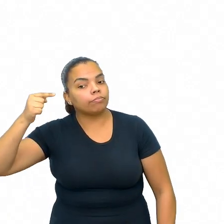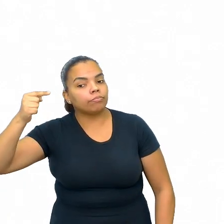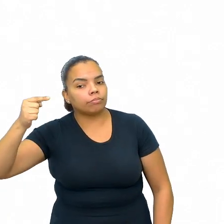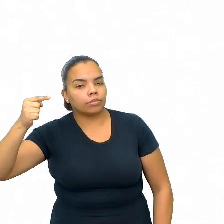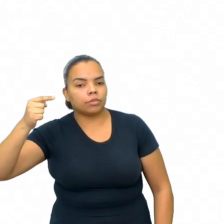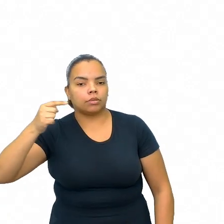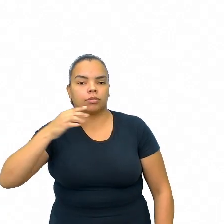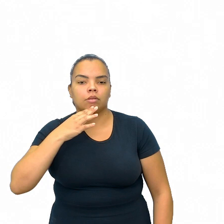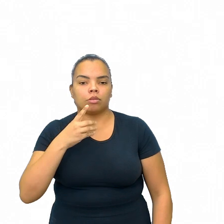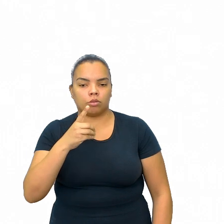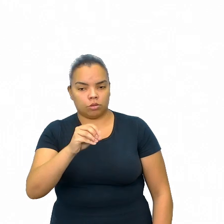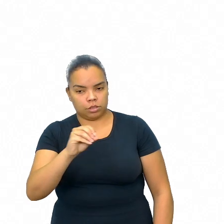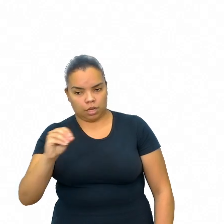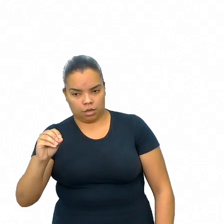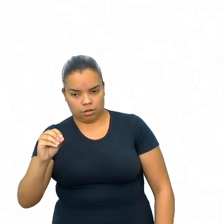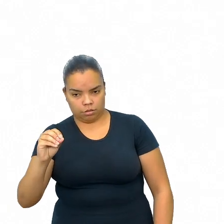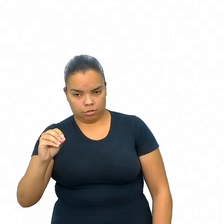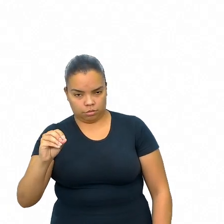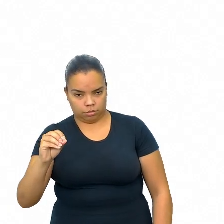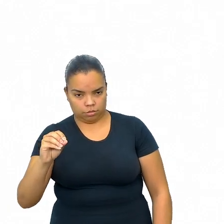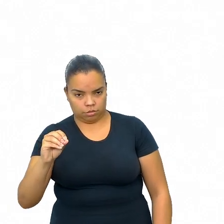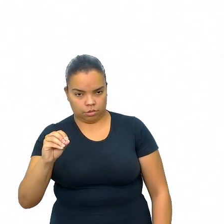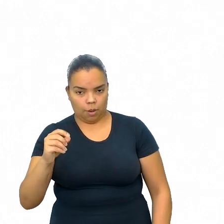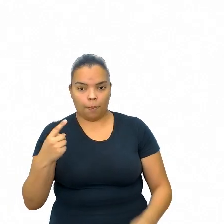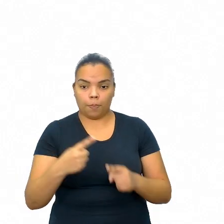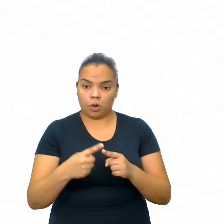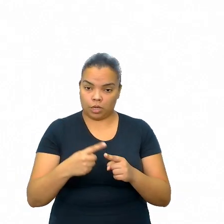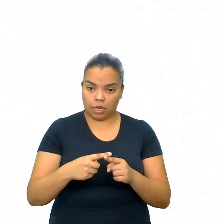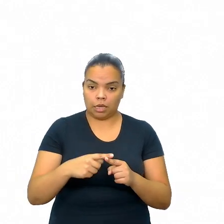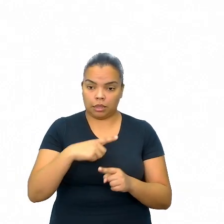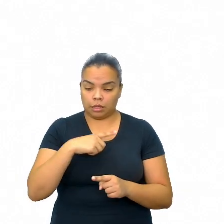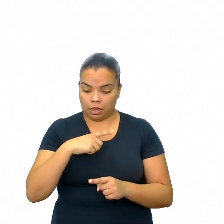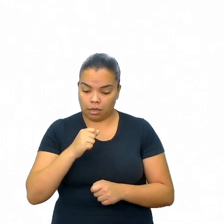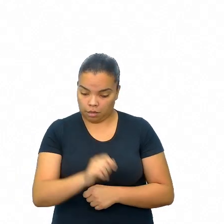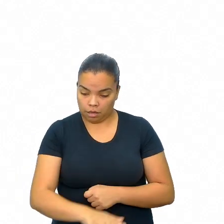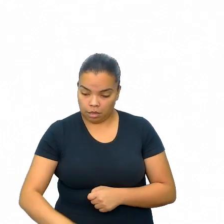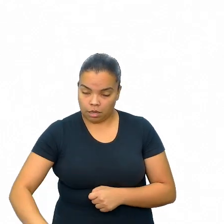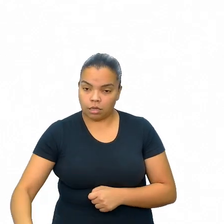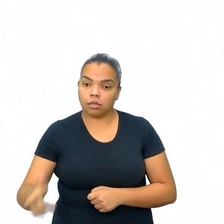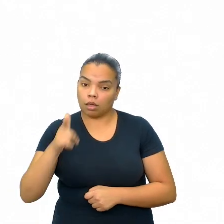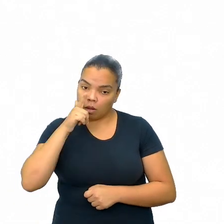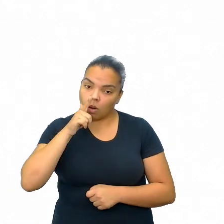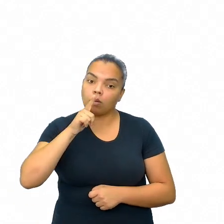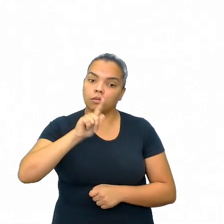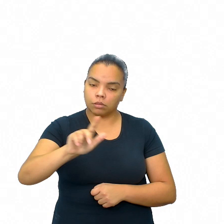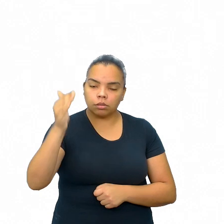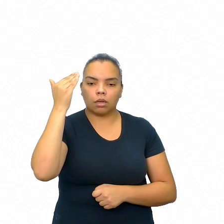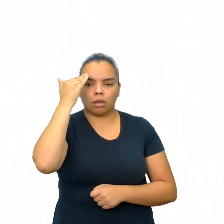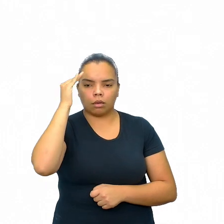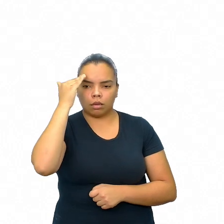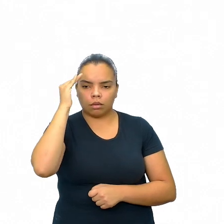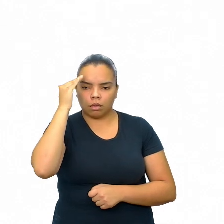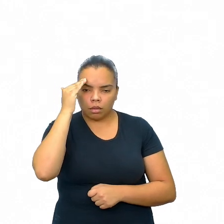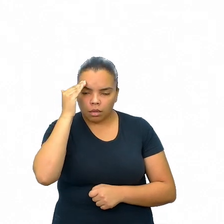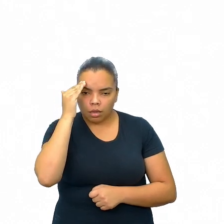porque tem crianças que podem avançar. E aí eu preciso saber quais das minhas